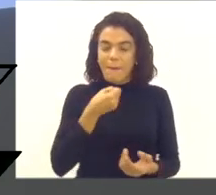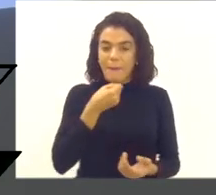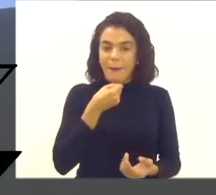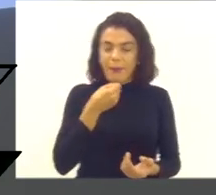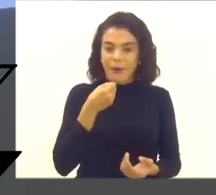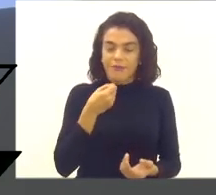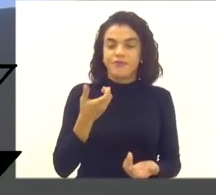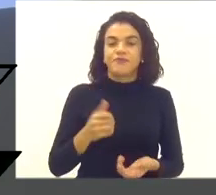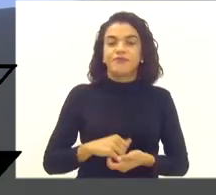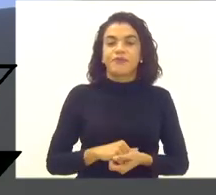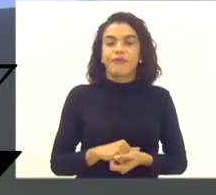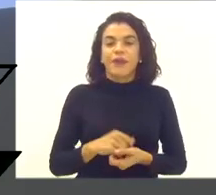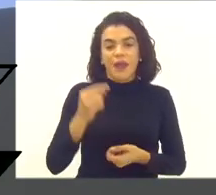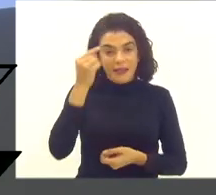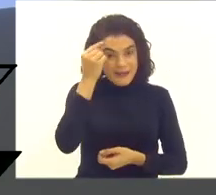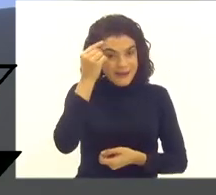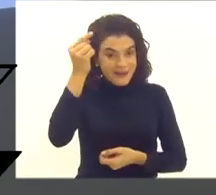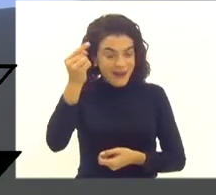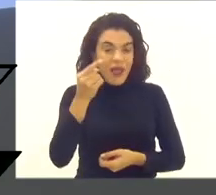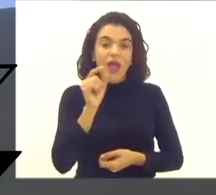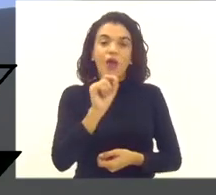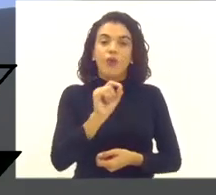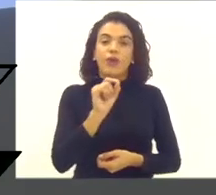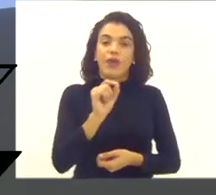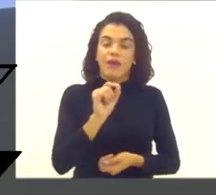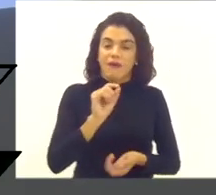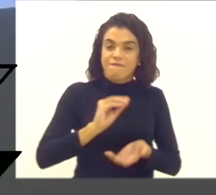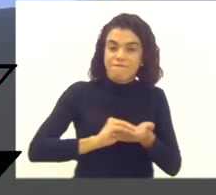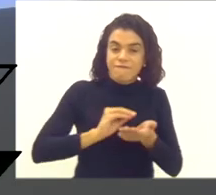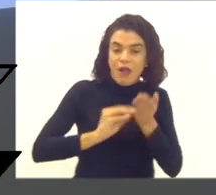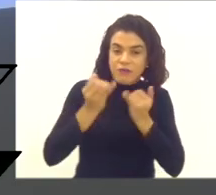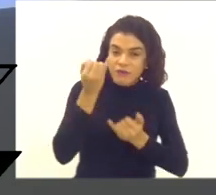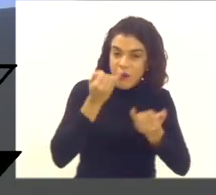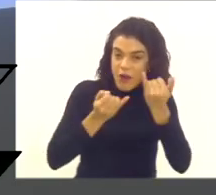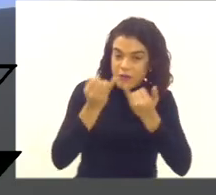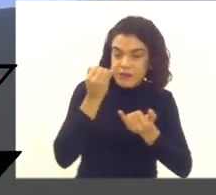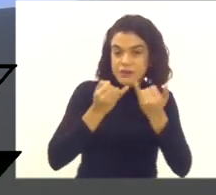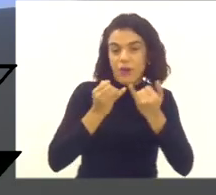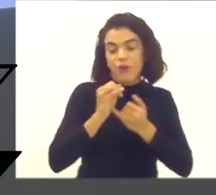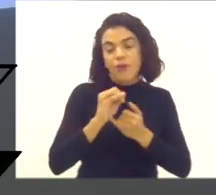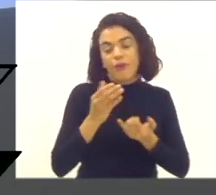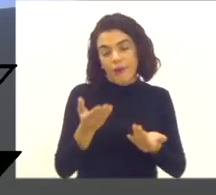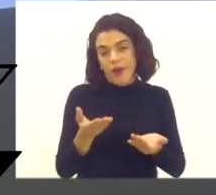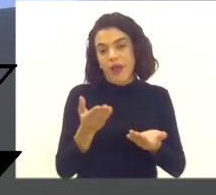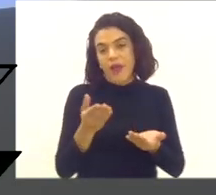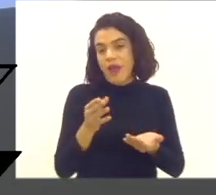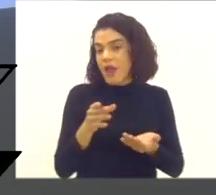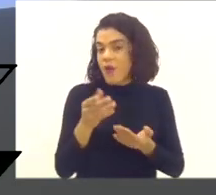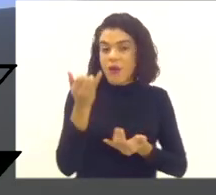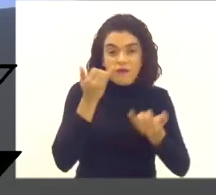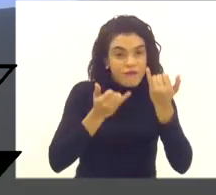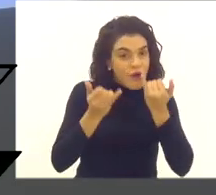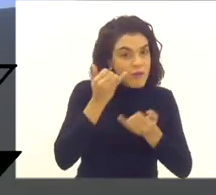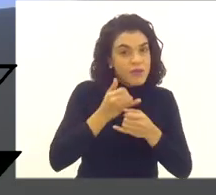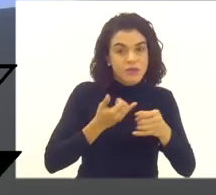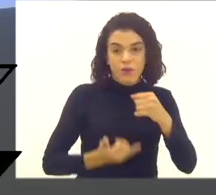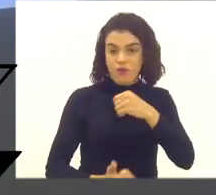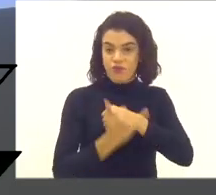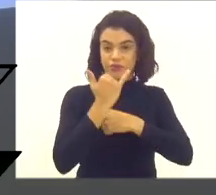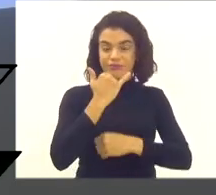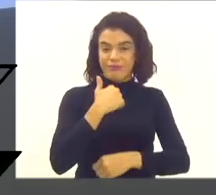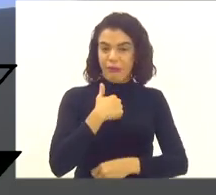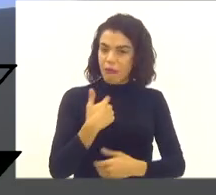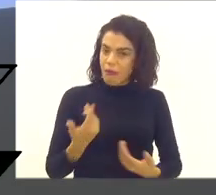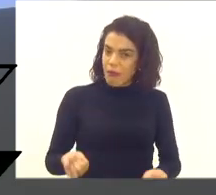a ideia é que tratar como desinformação é tratar como como uma informação enganosa né